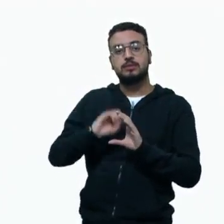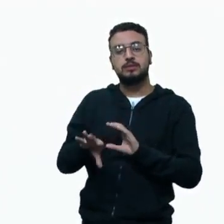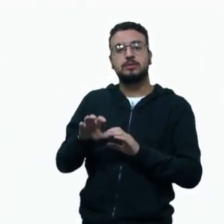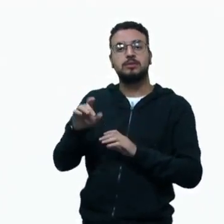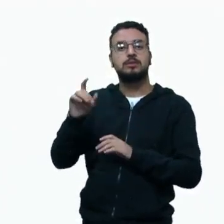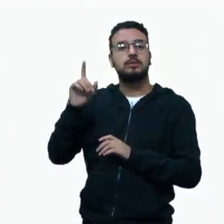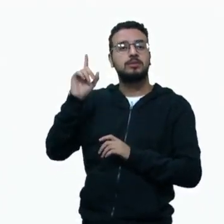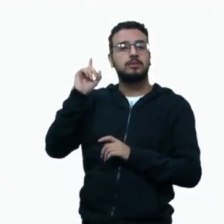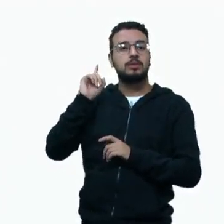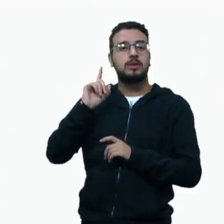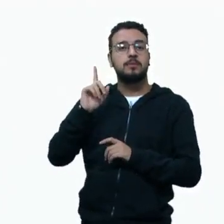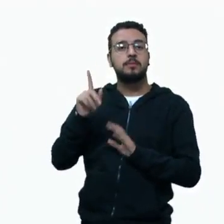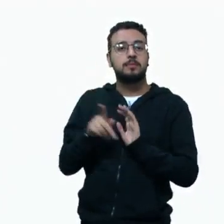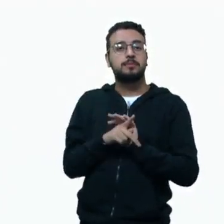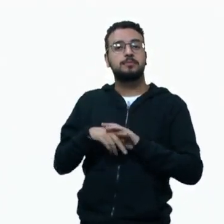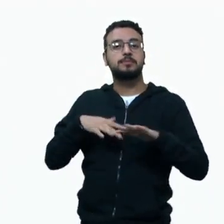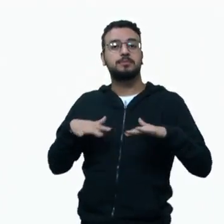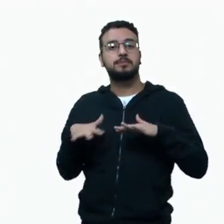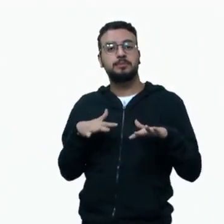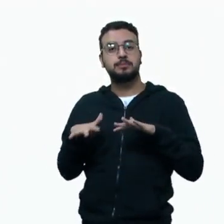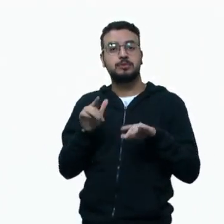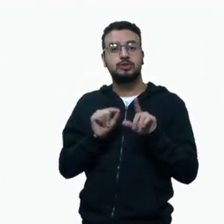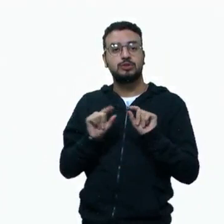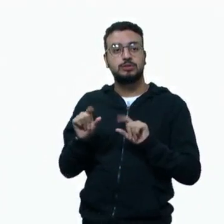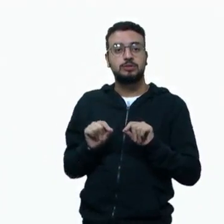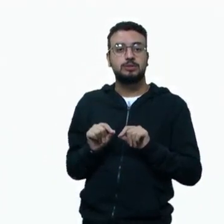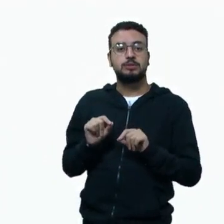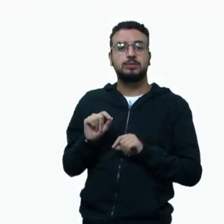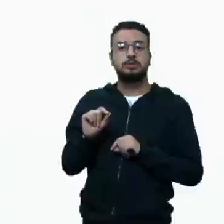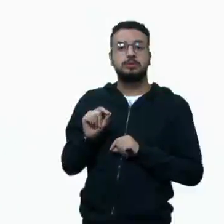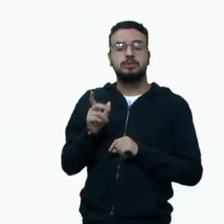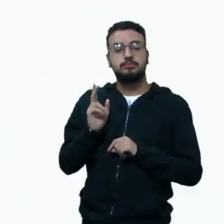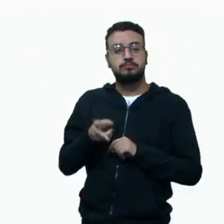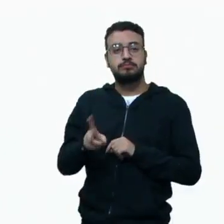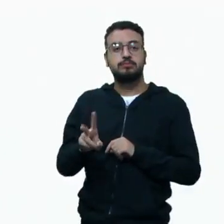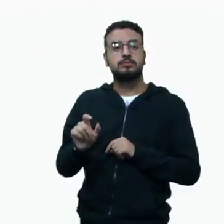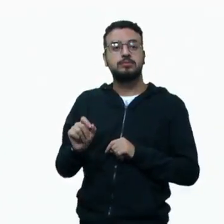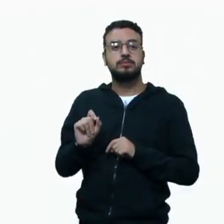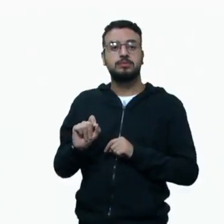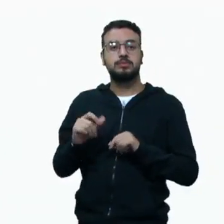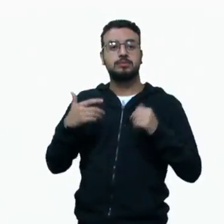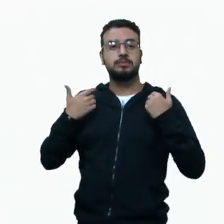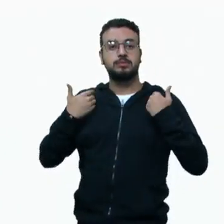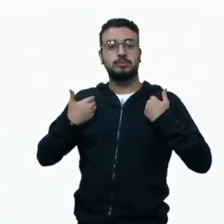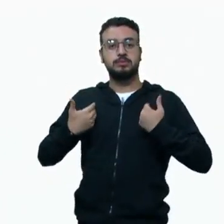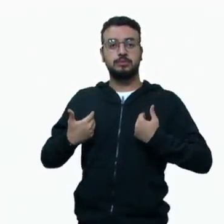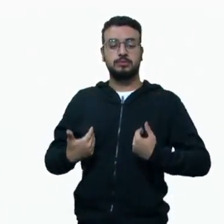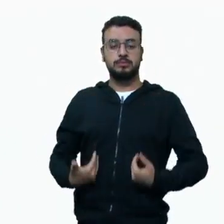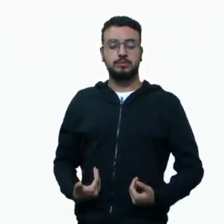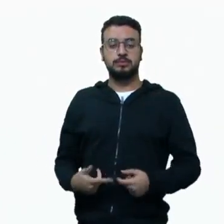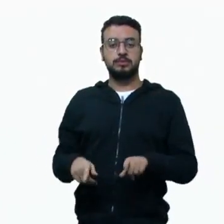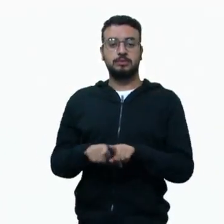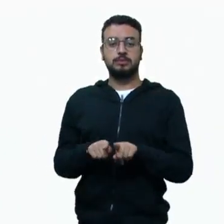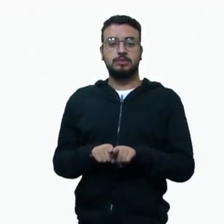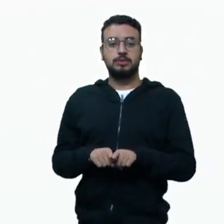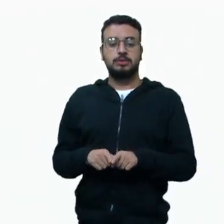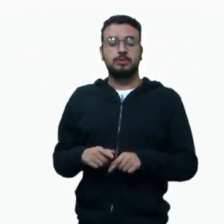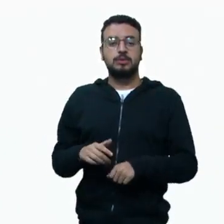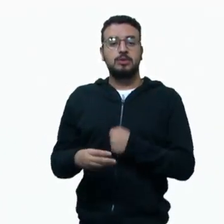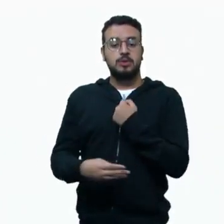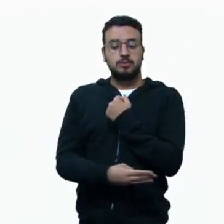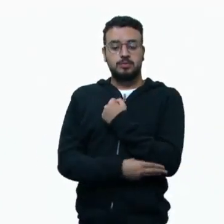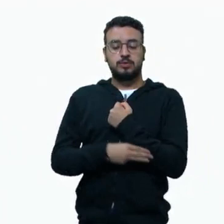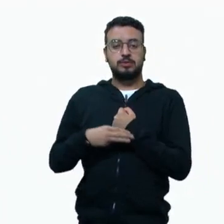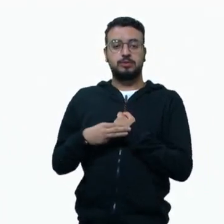para unidades motoras selecionadas para a manutenção da postura e do tônus muscular. Então, se você